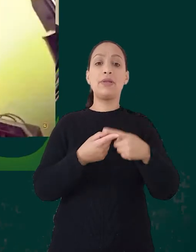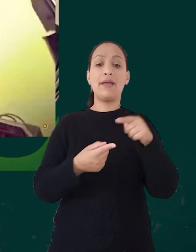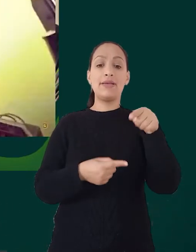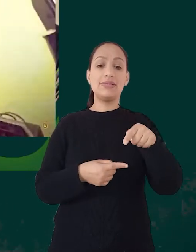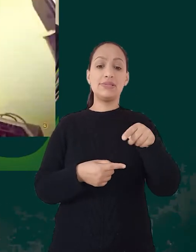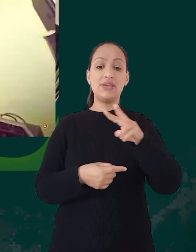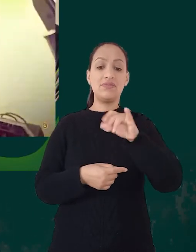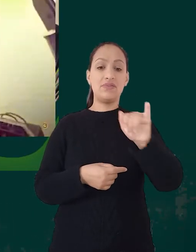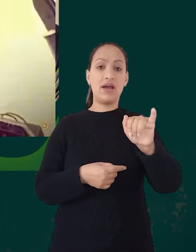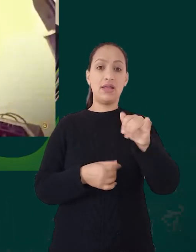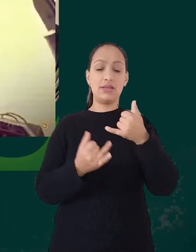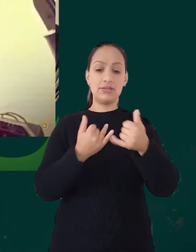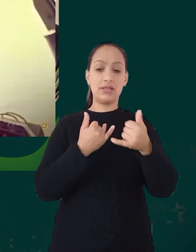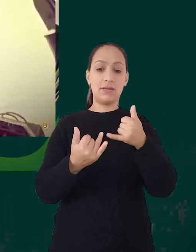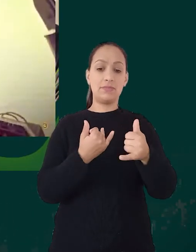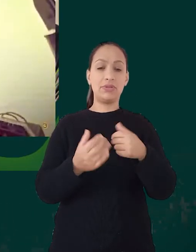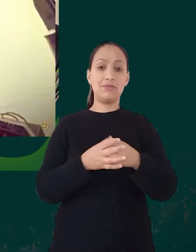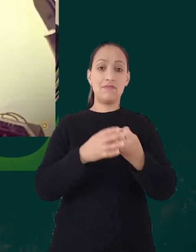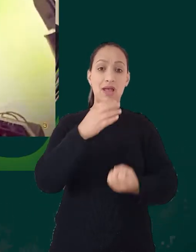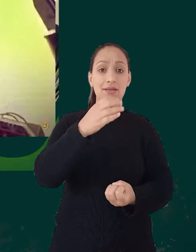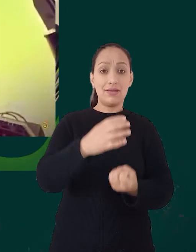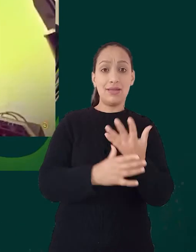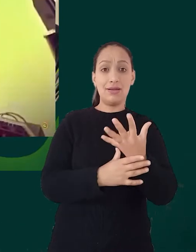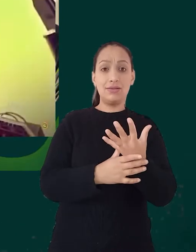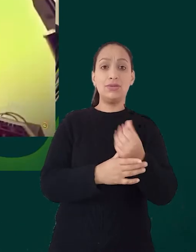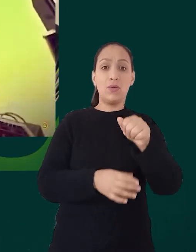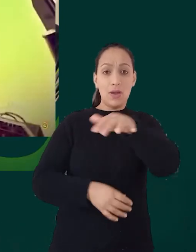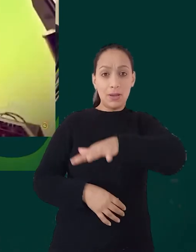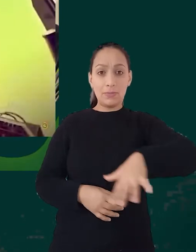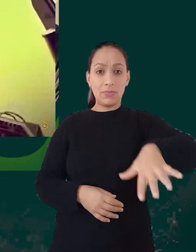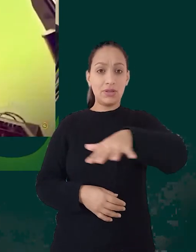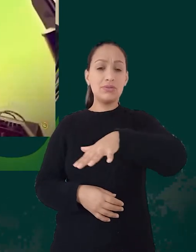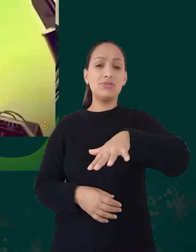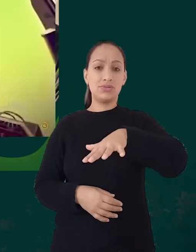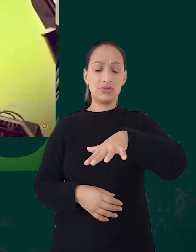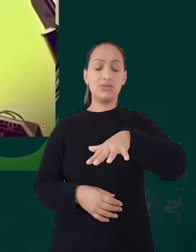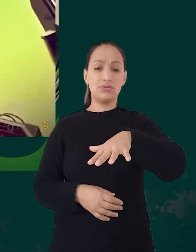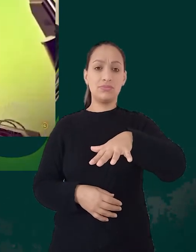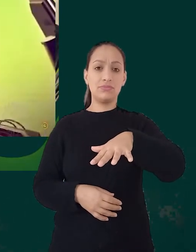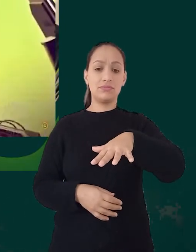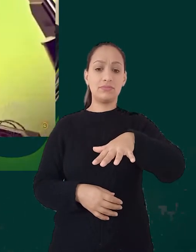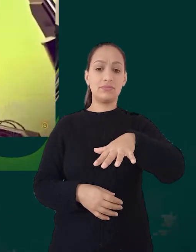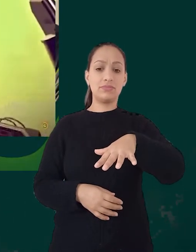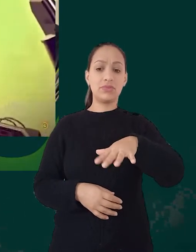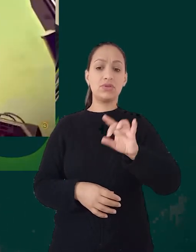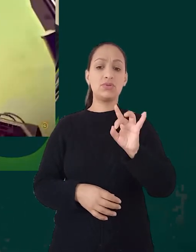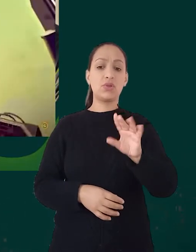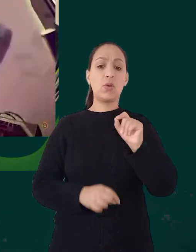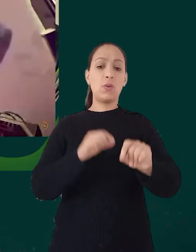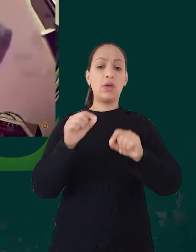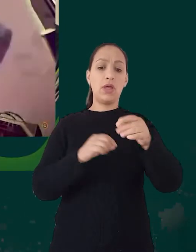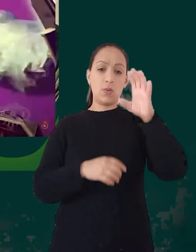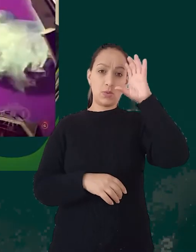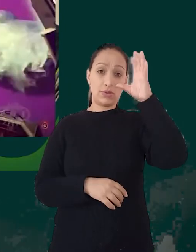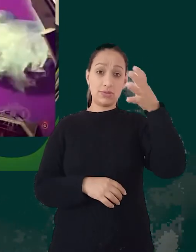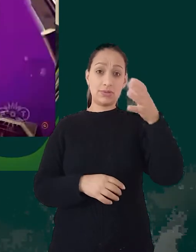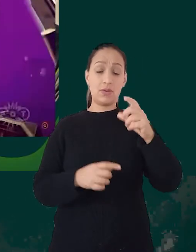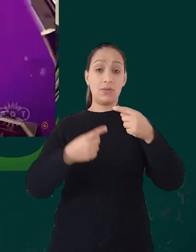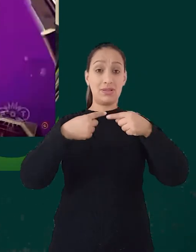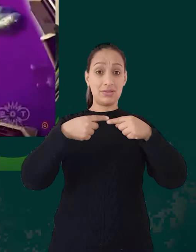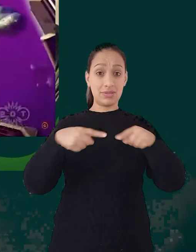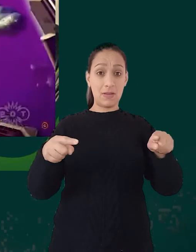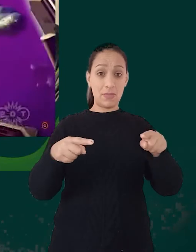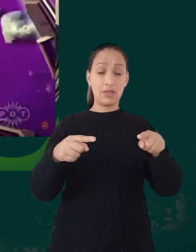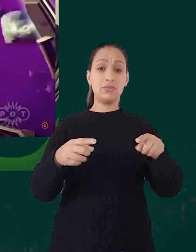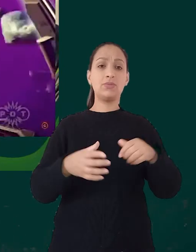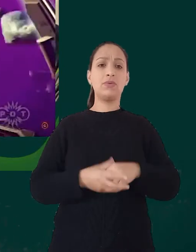criando os ambientes de formas randômicas, Só que o que aconteceu logo depois do lançamento?